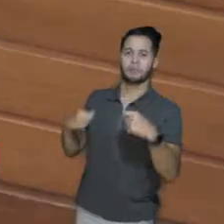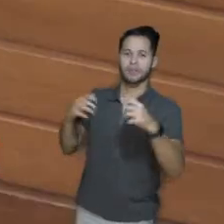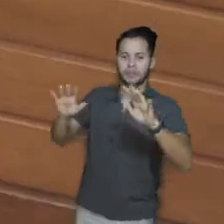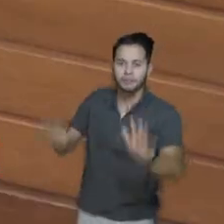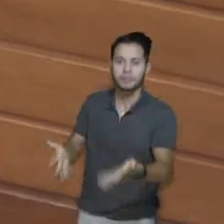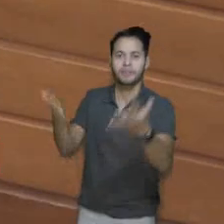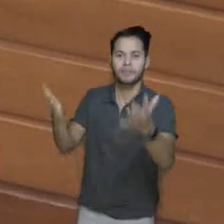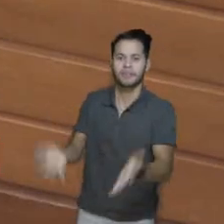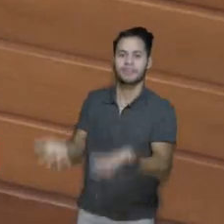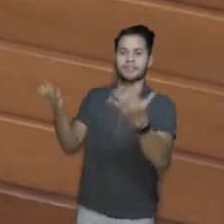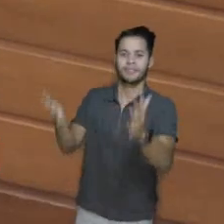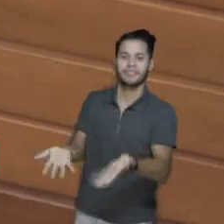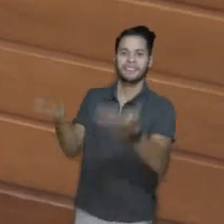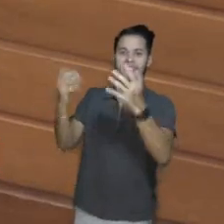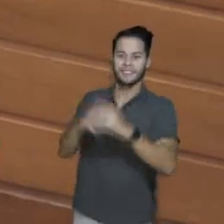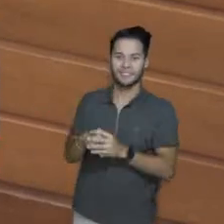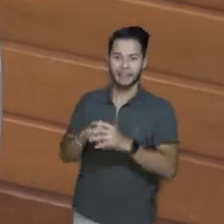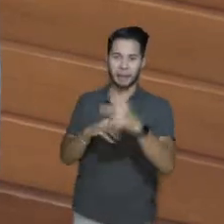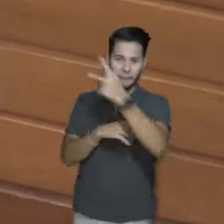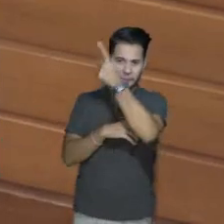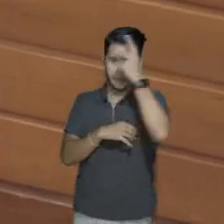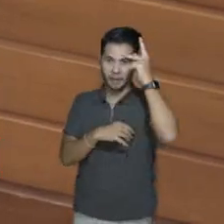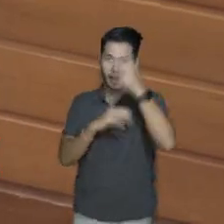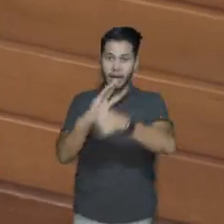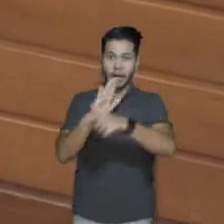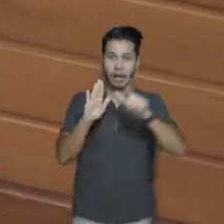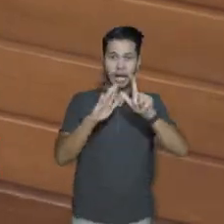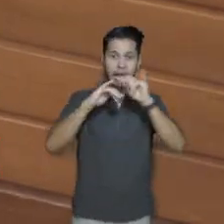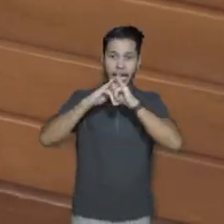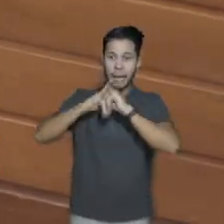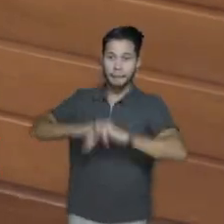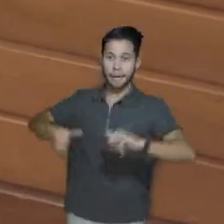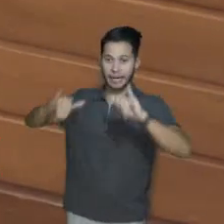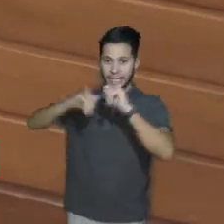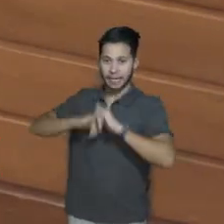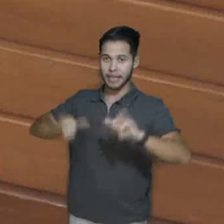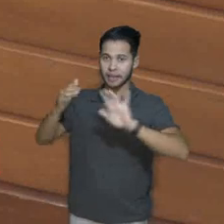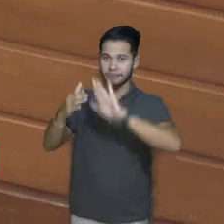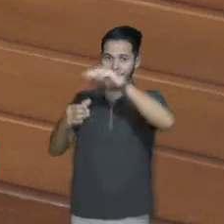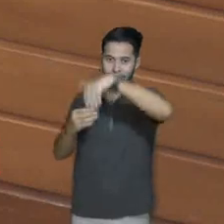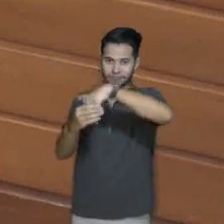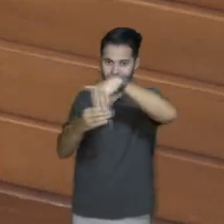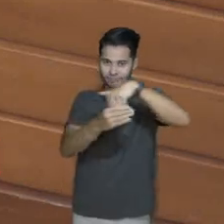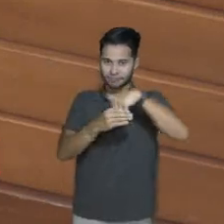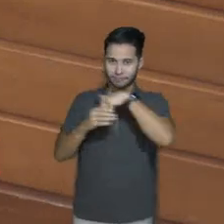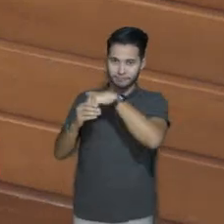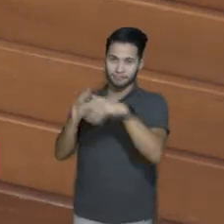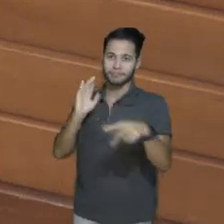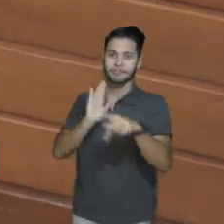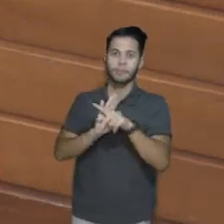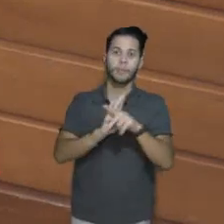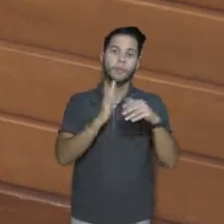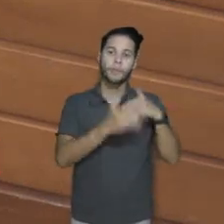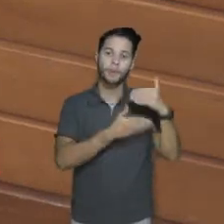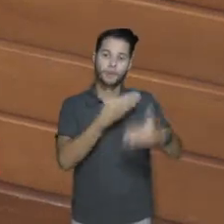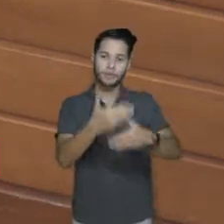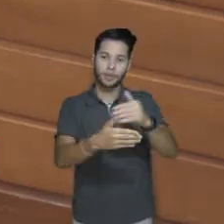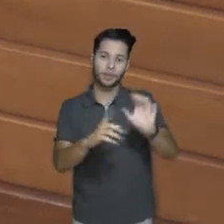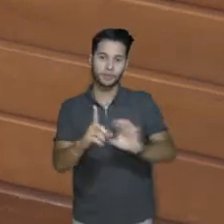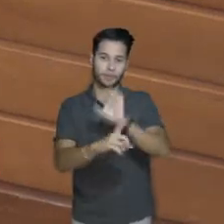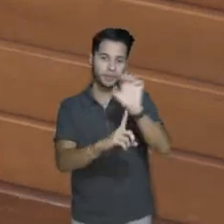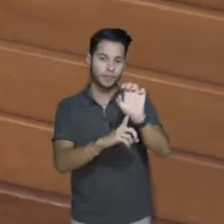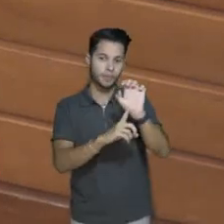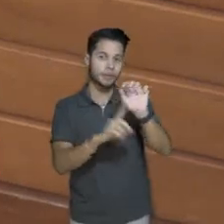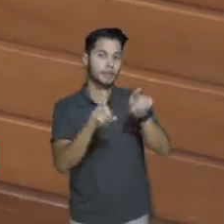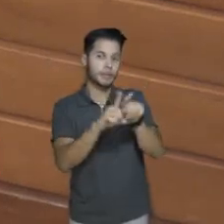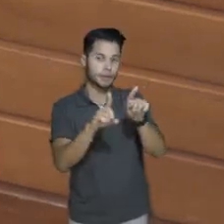acabavam eh numa pré-campanha eleitoral que faz parte do processo não só estadual ou nacional é um é um